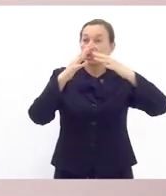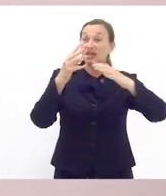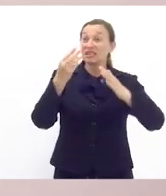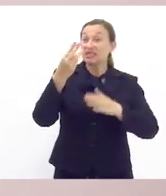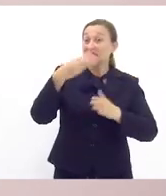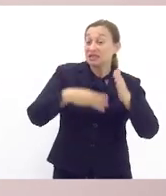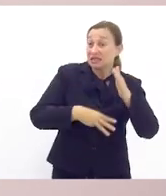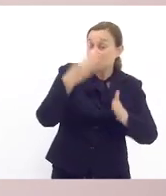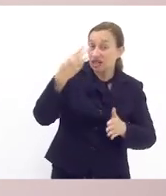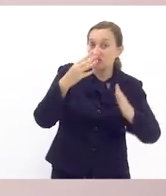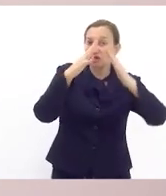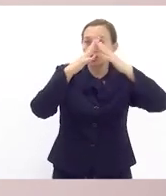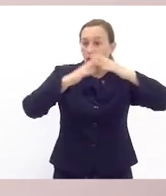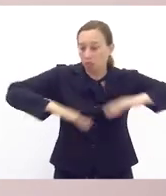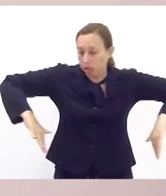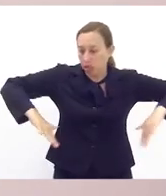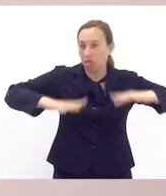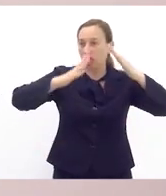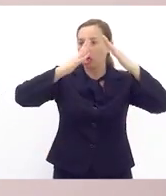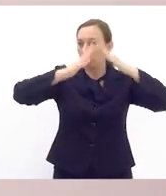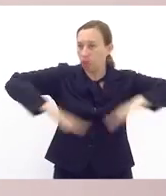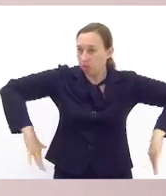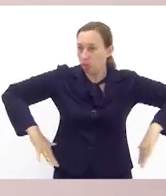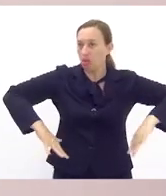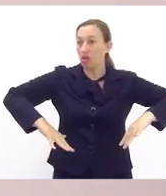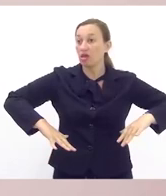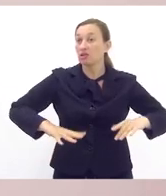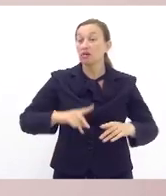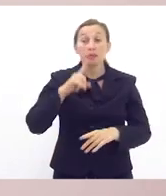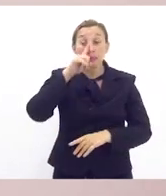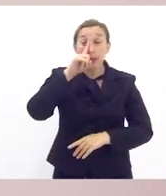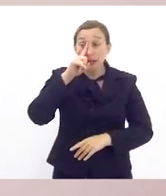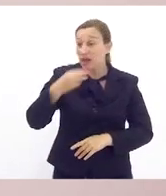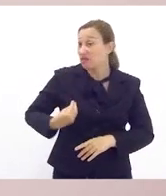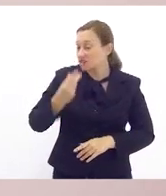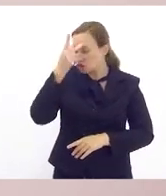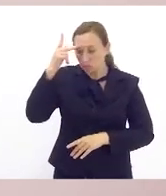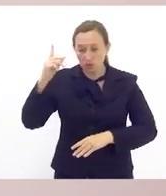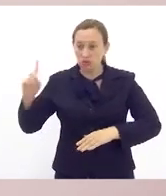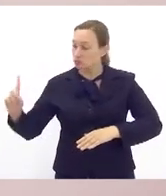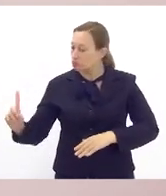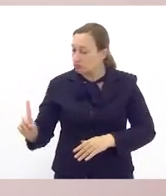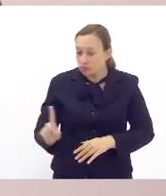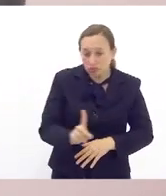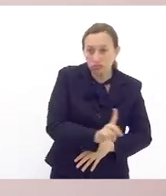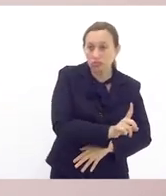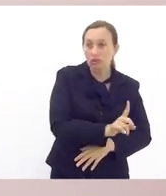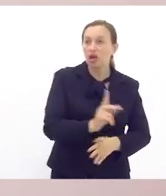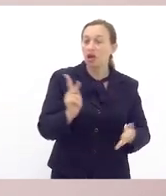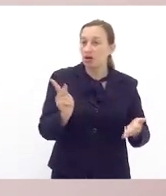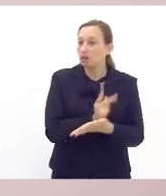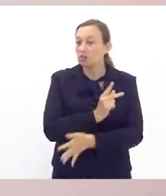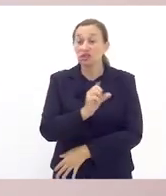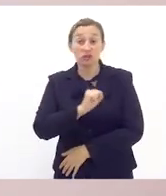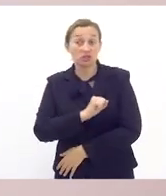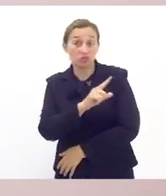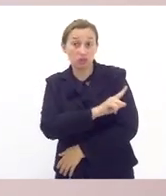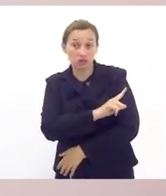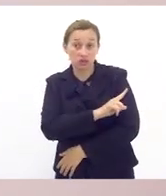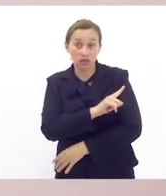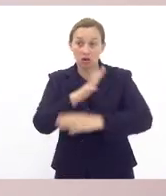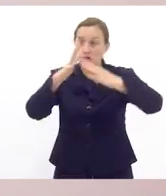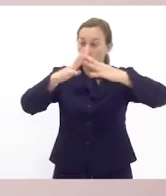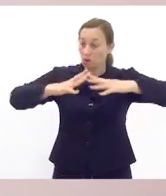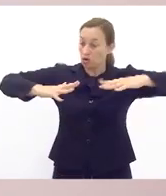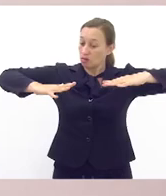colocando em risco a vida de pessoas que passava ali embaixo aconteceu em São Gonçalo de uma rede